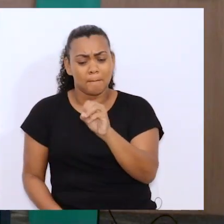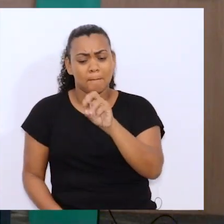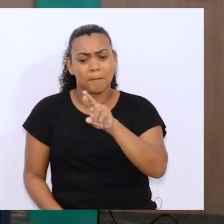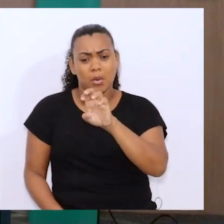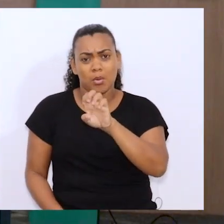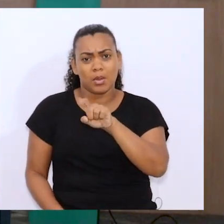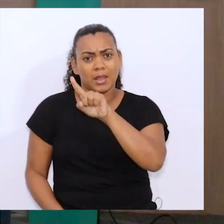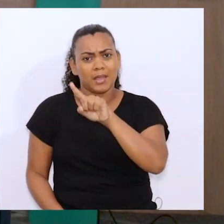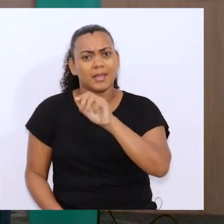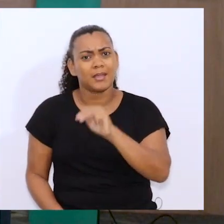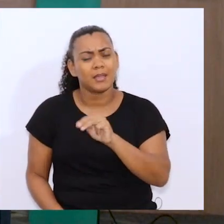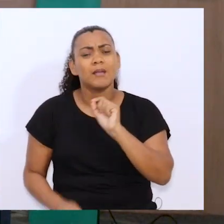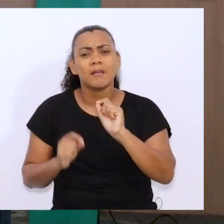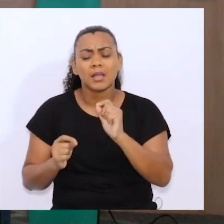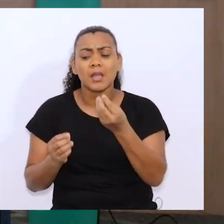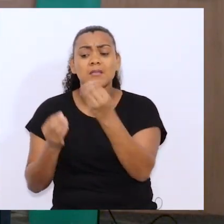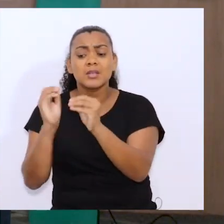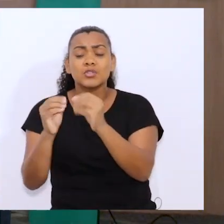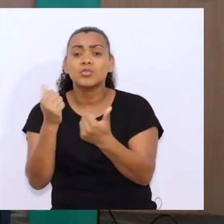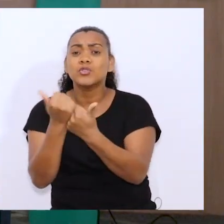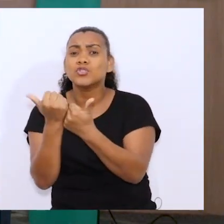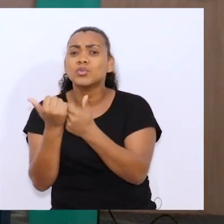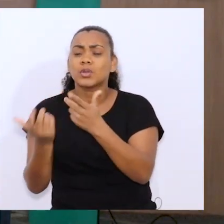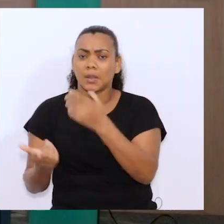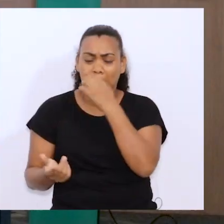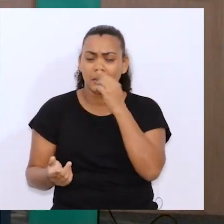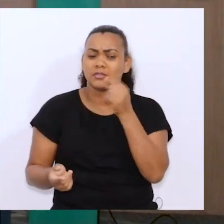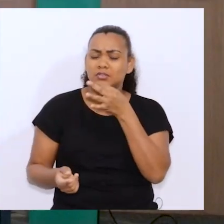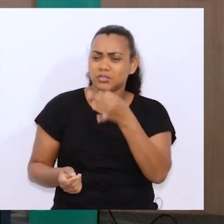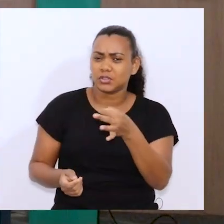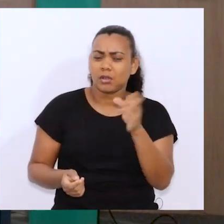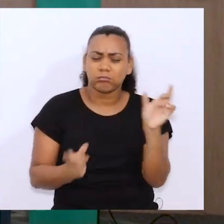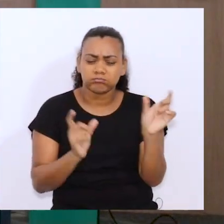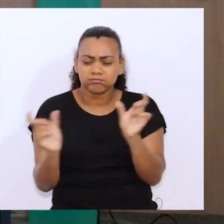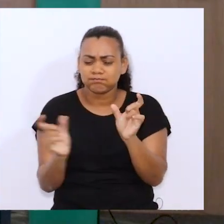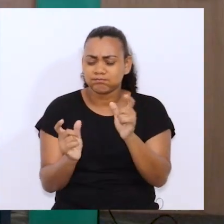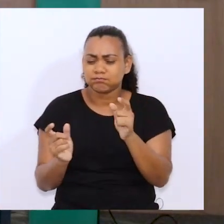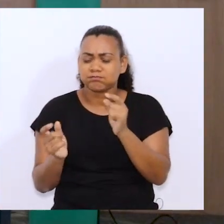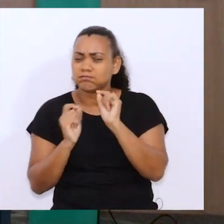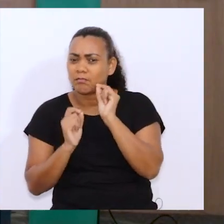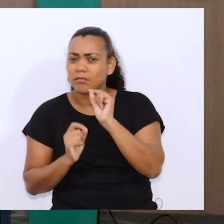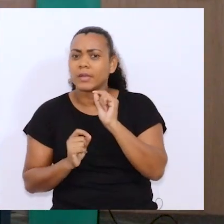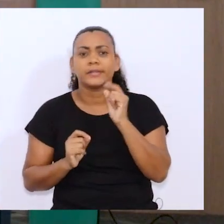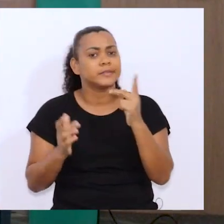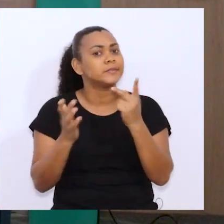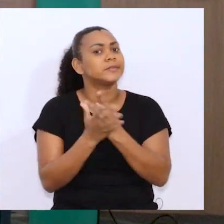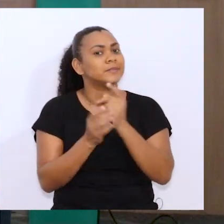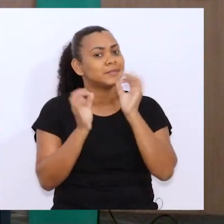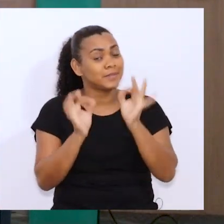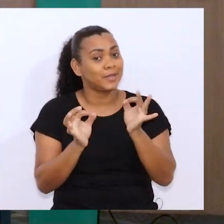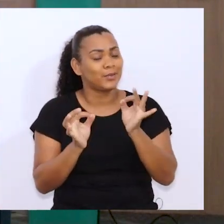poder melhor colocá-las e não errar. Então, dando essa dica aqui, ó, é